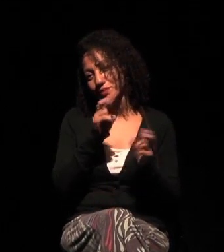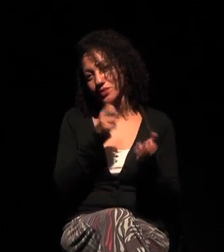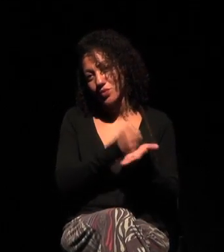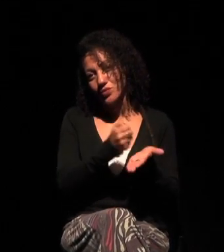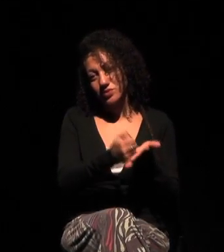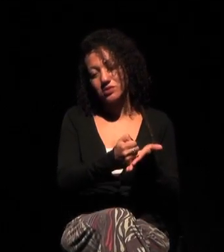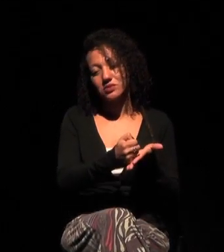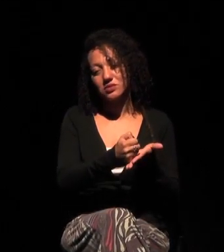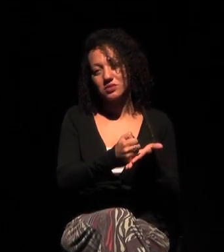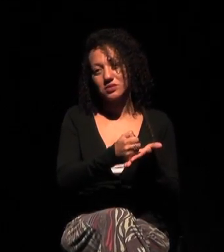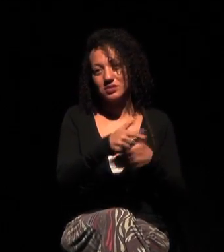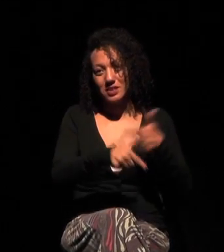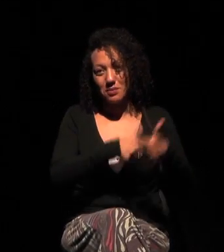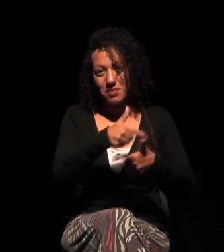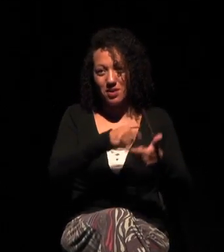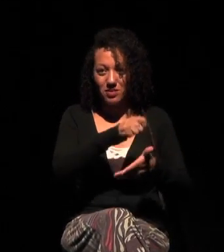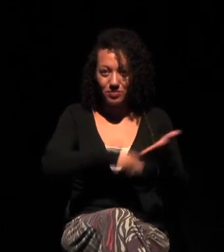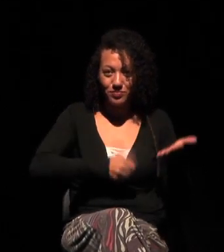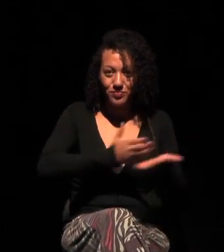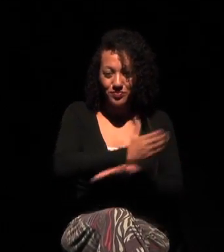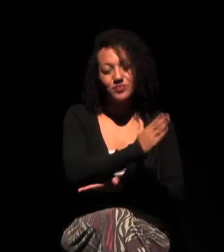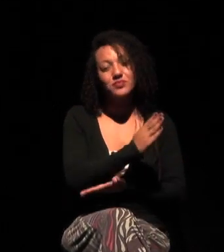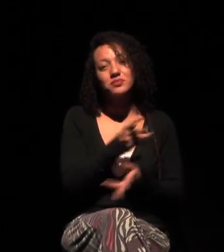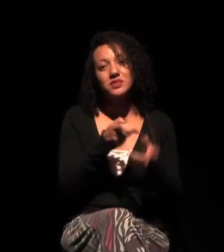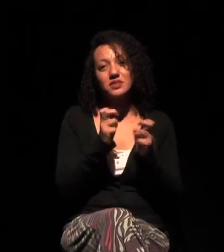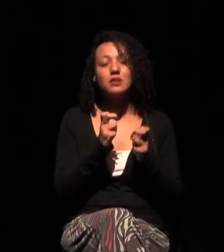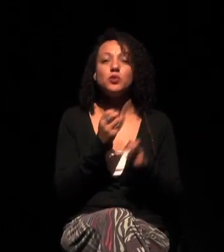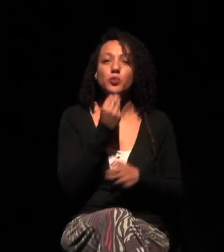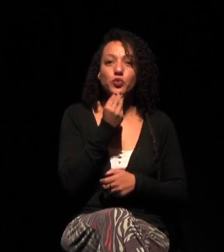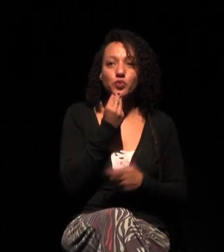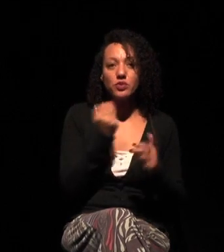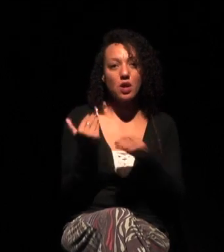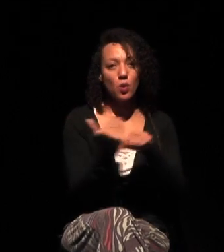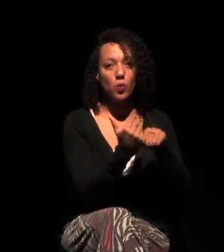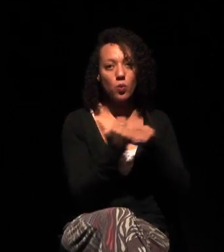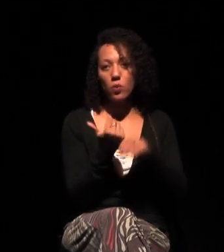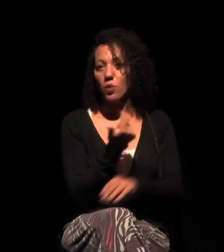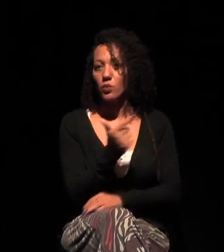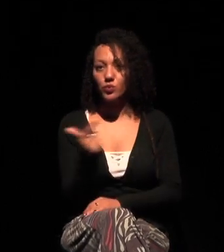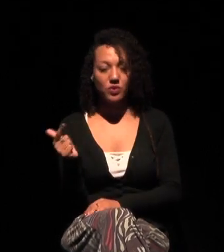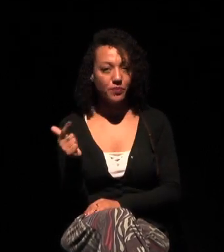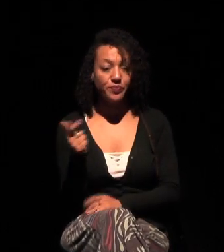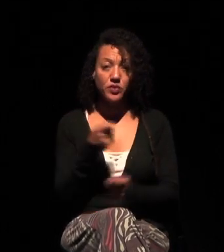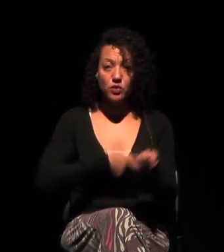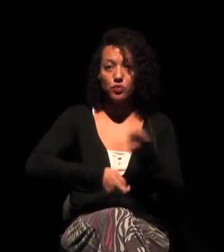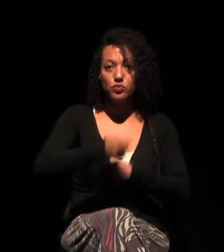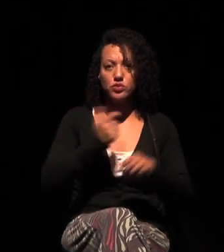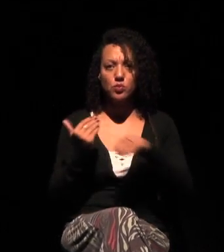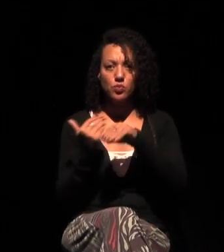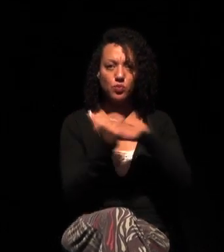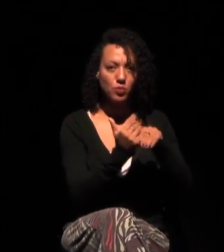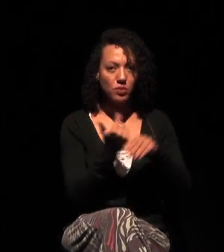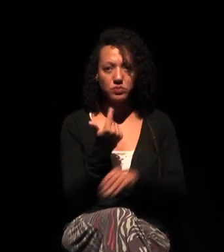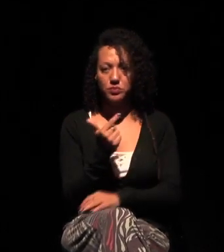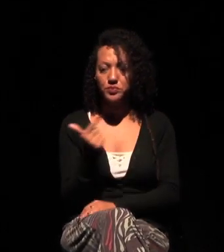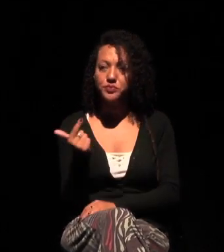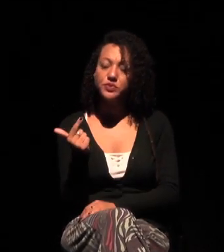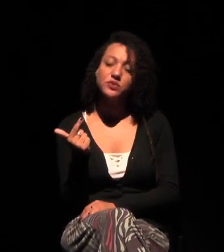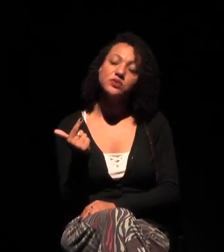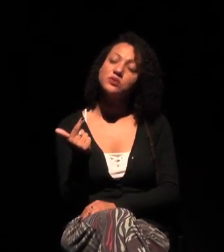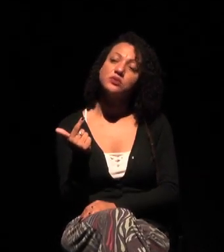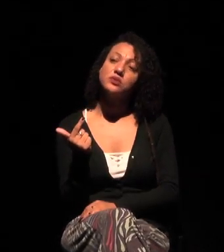entramos numa empresa que não dá as mesmas oportunidades a toda a gente poder de decisão não é é não é